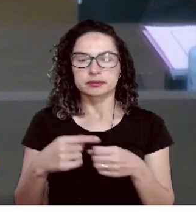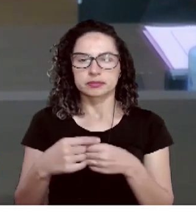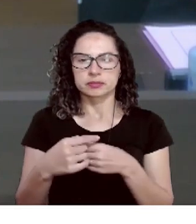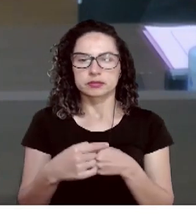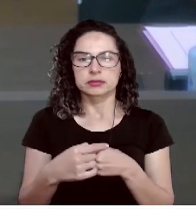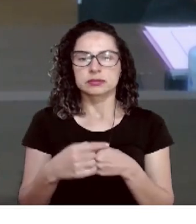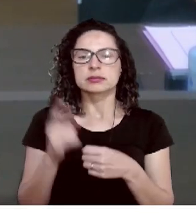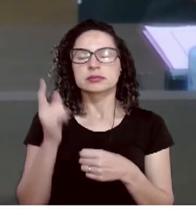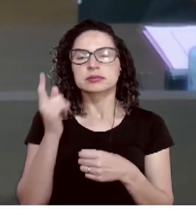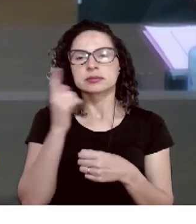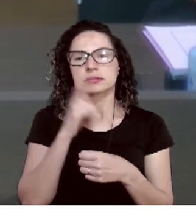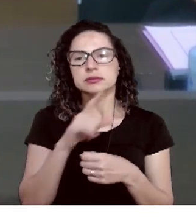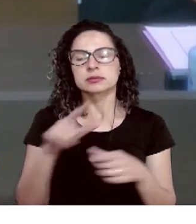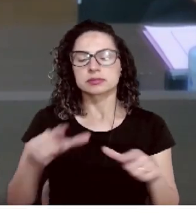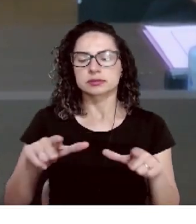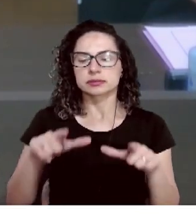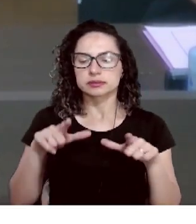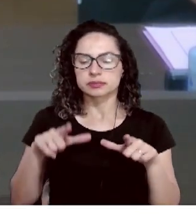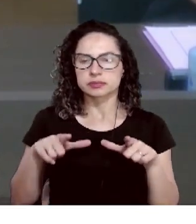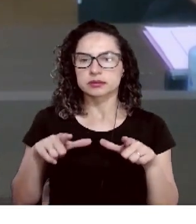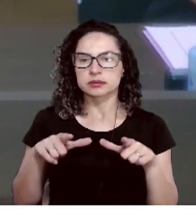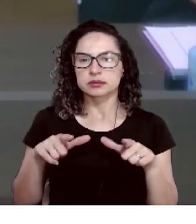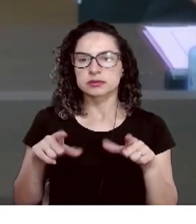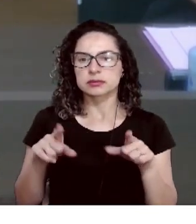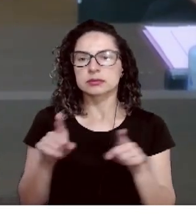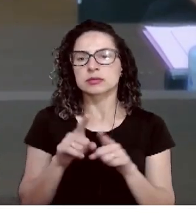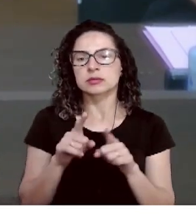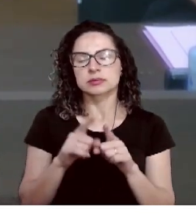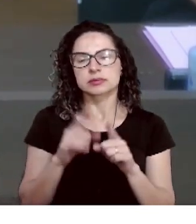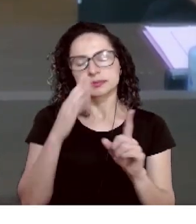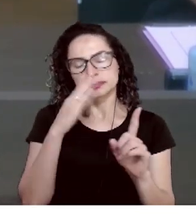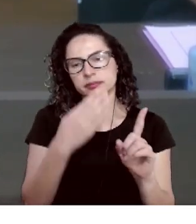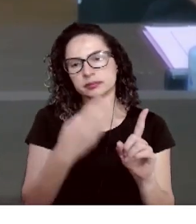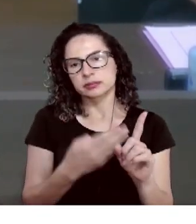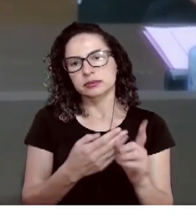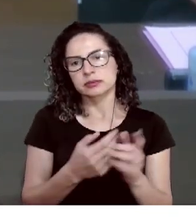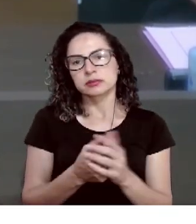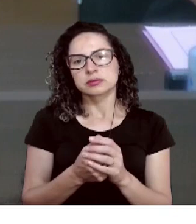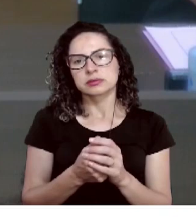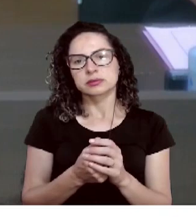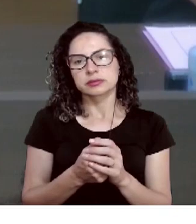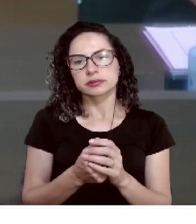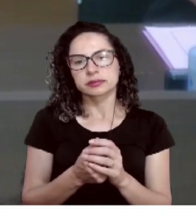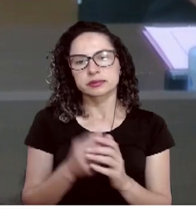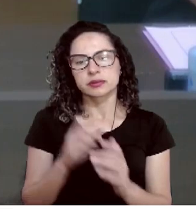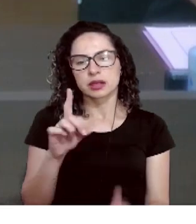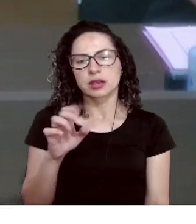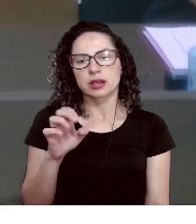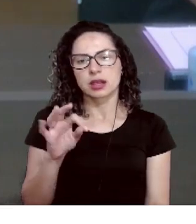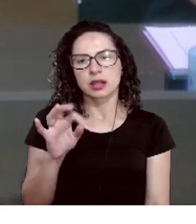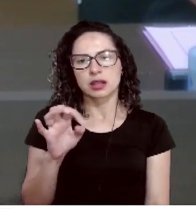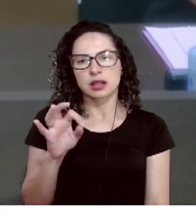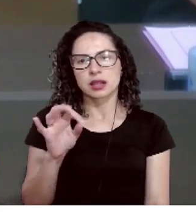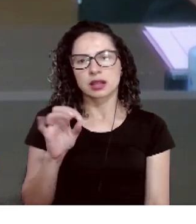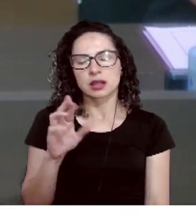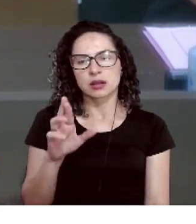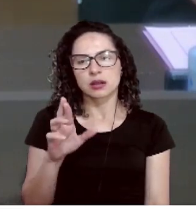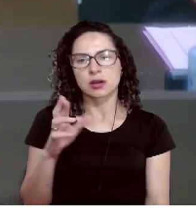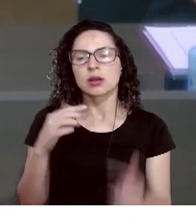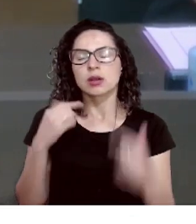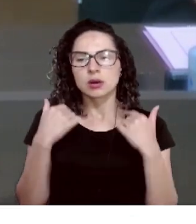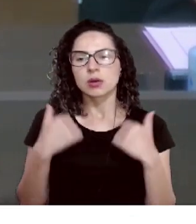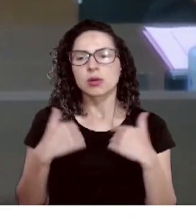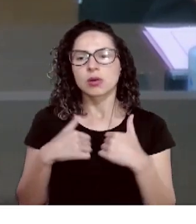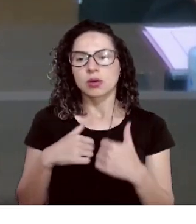os seguintes títulos e condecorações: detentor do colar de honra ao mérito legislativo